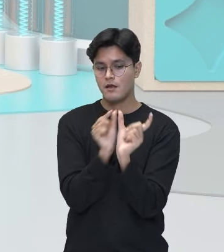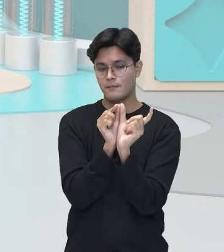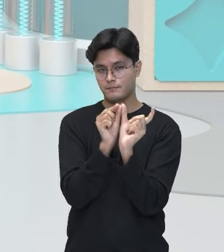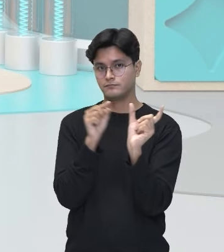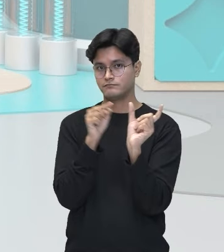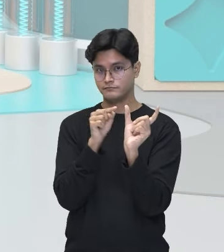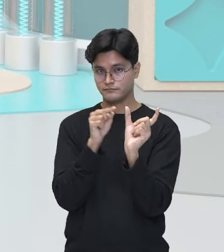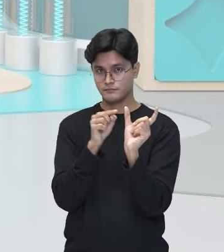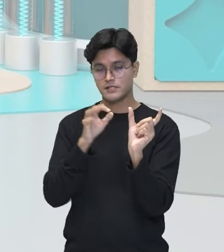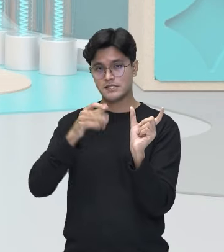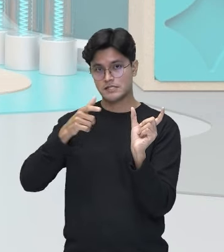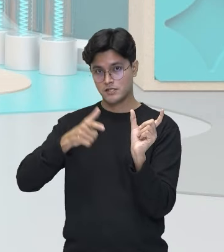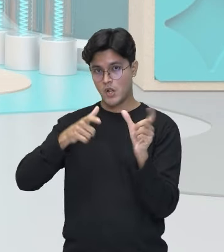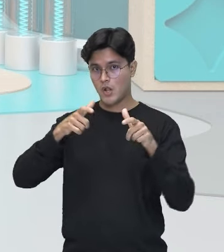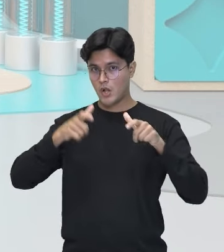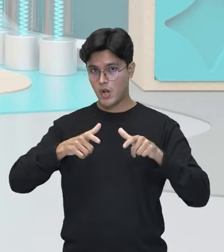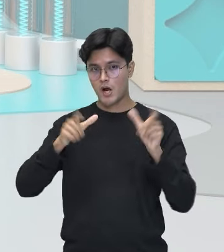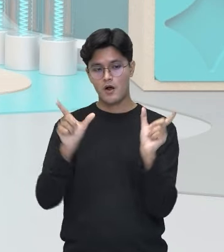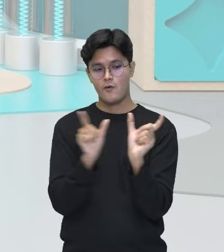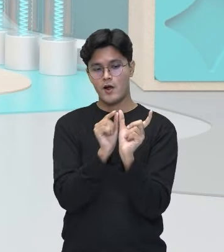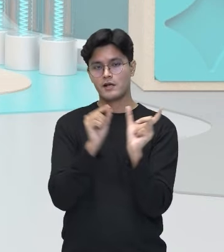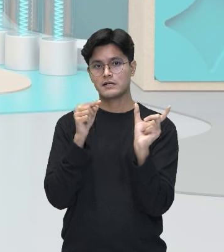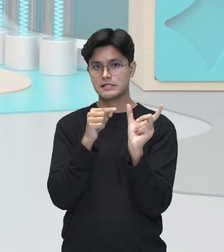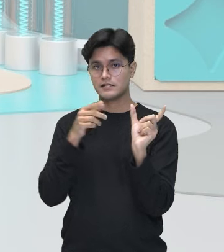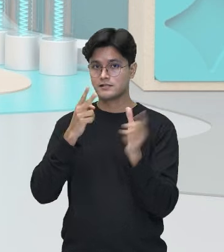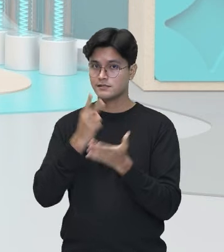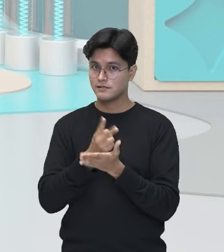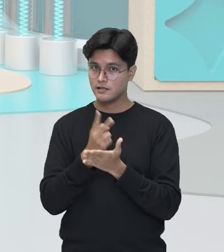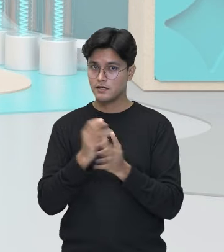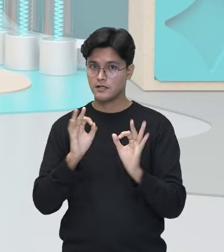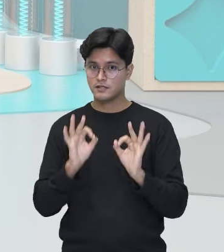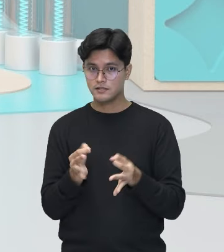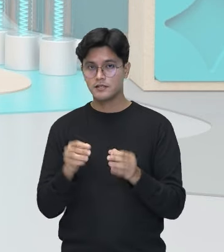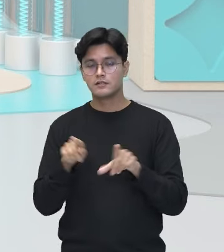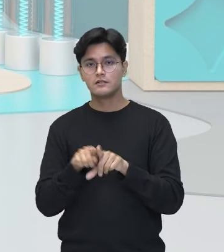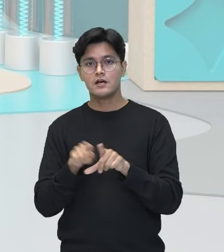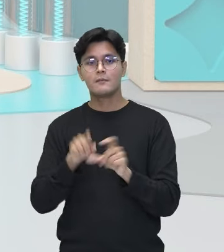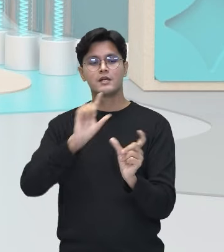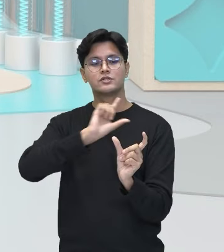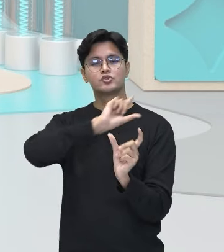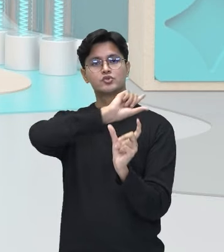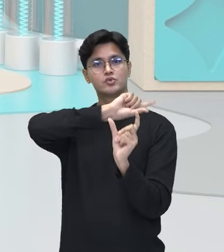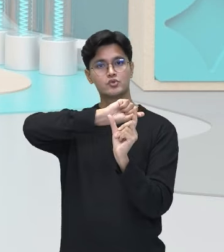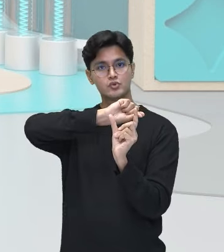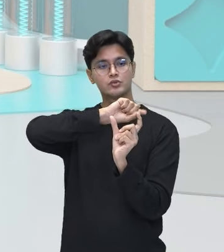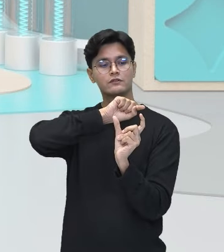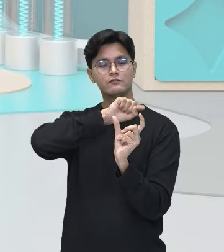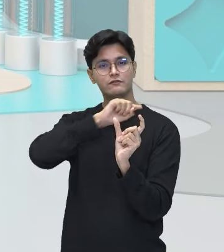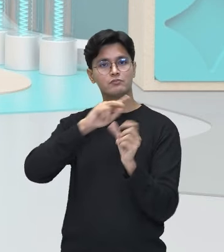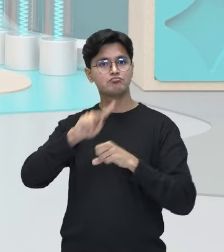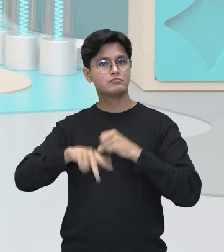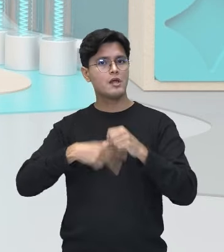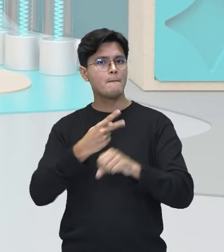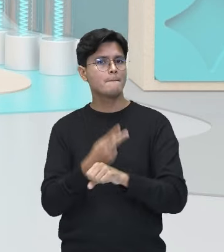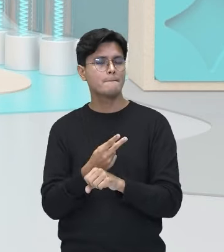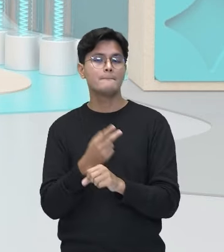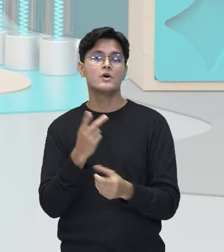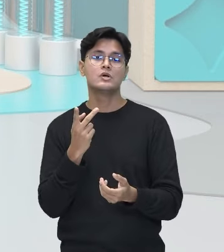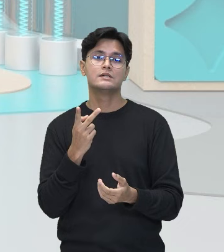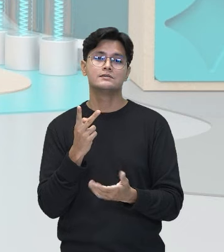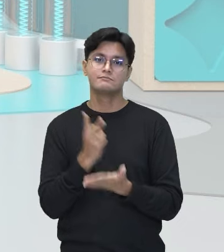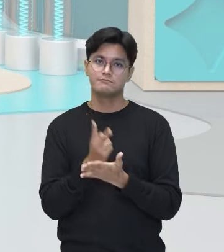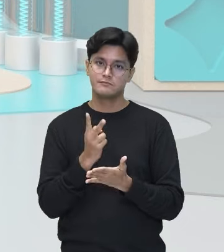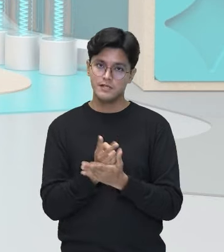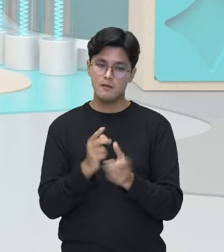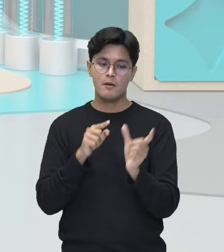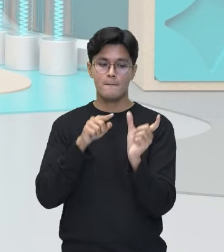nossa root, nossa raiz. E também os sufixos vão aparecer onde? Logo depois da palavra base, da